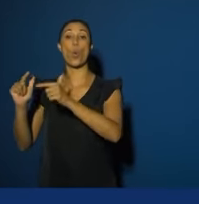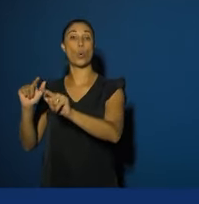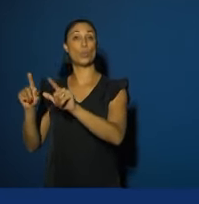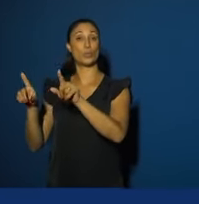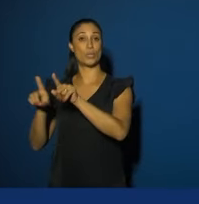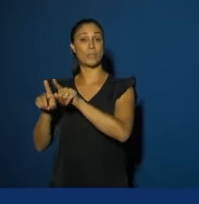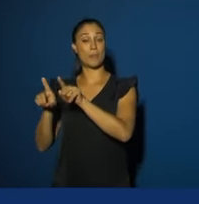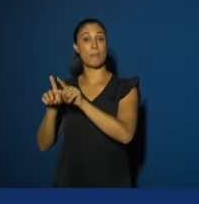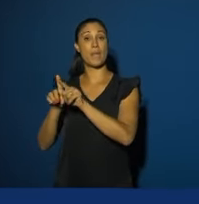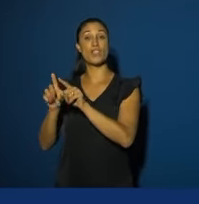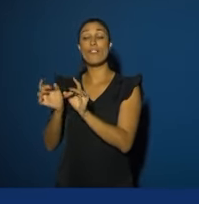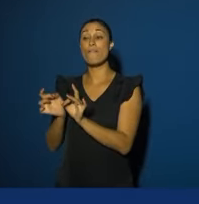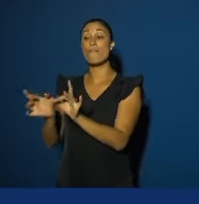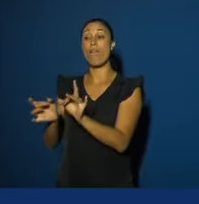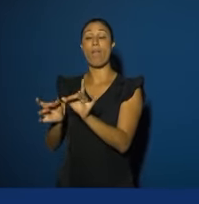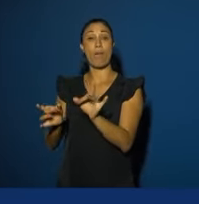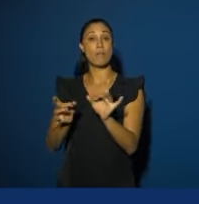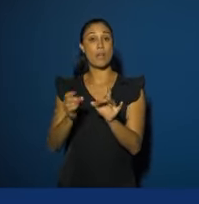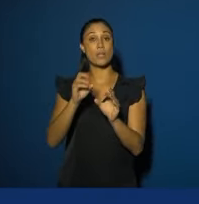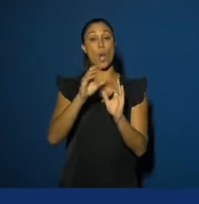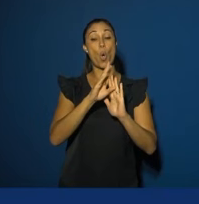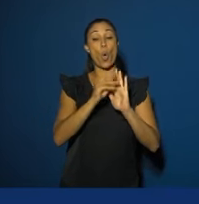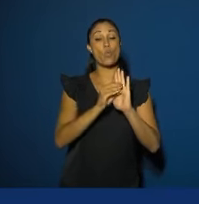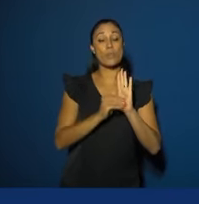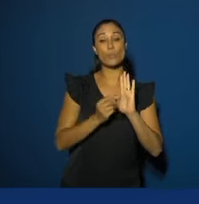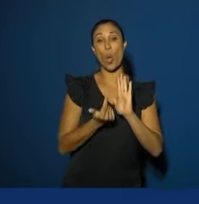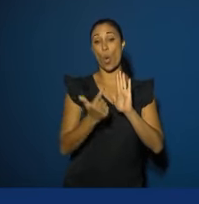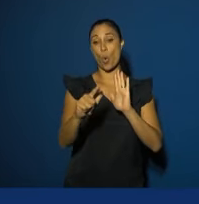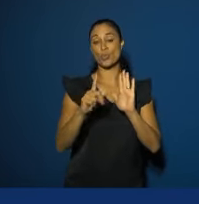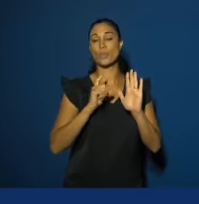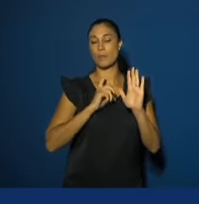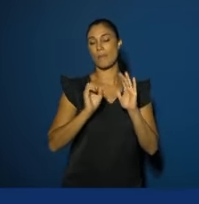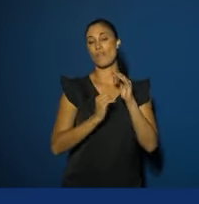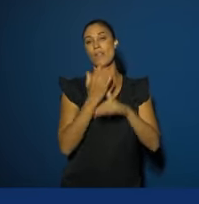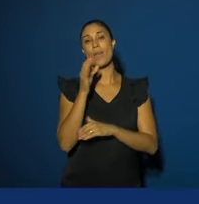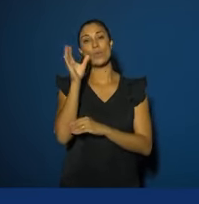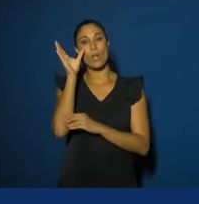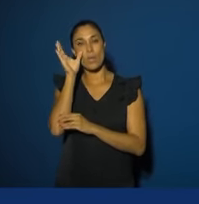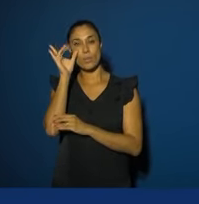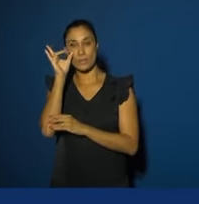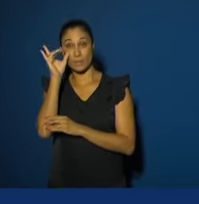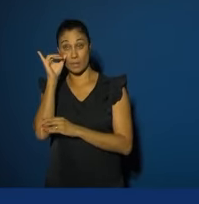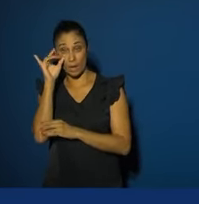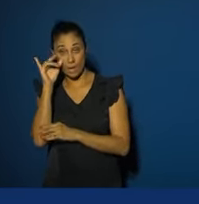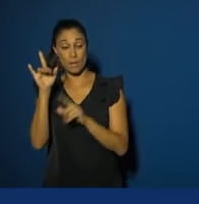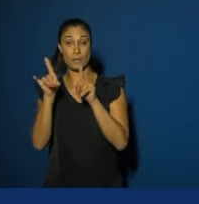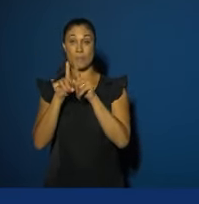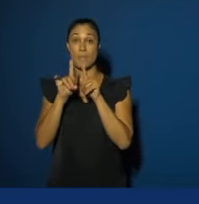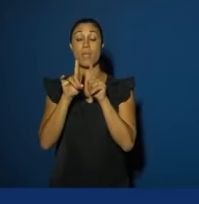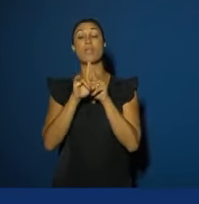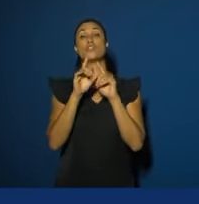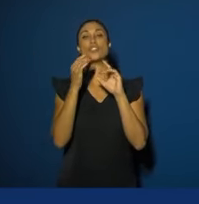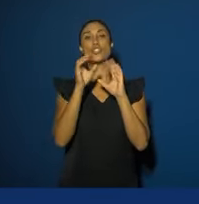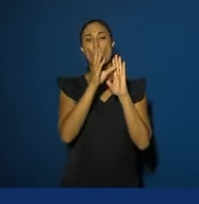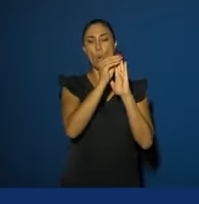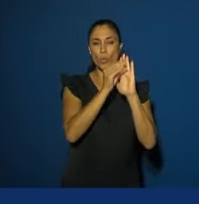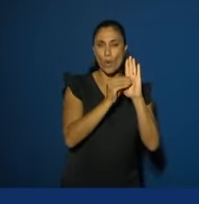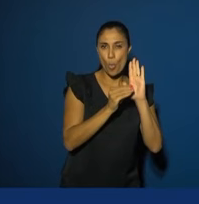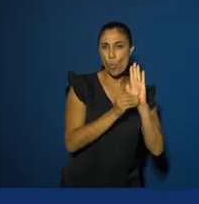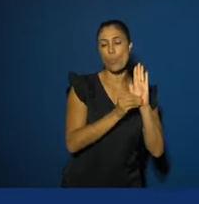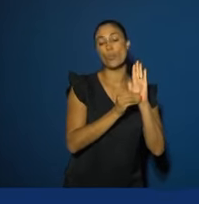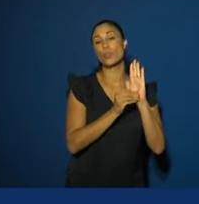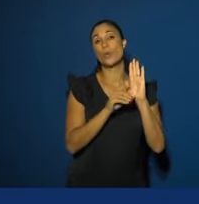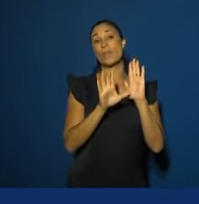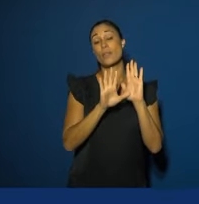de conteúdo foi onde nasceu a nossa plataforma no Instagram de conteúdo que é igat MD el a gente começou na realidade